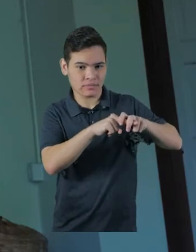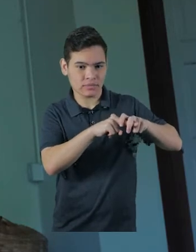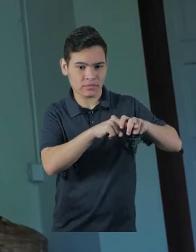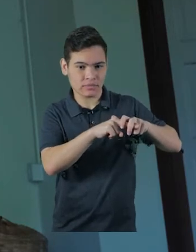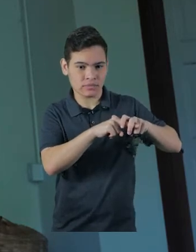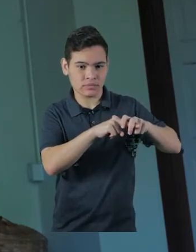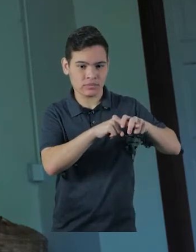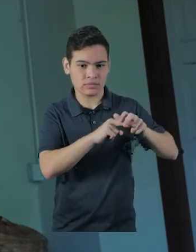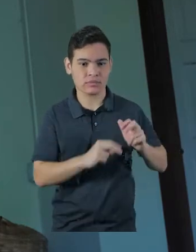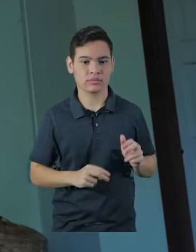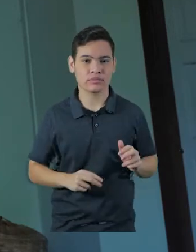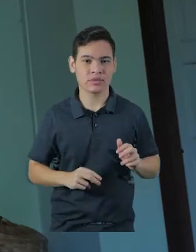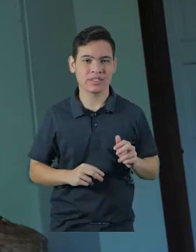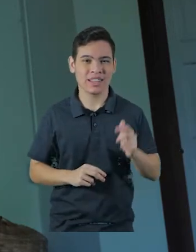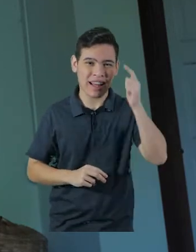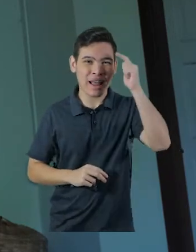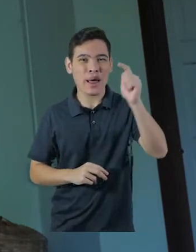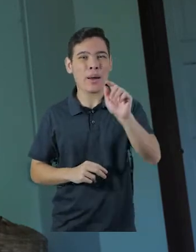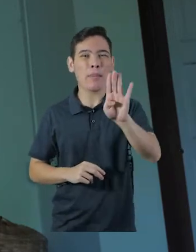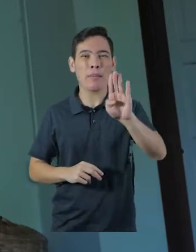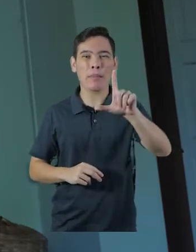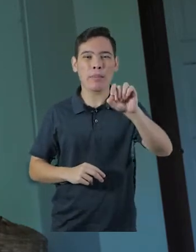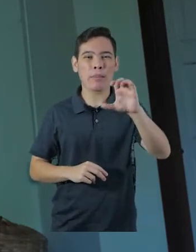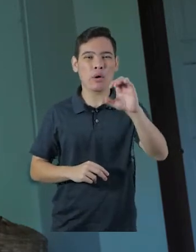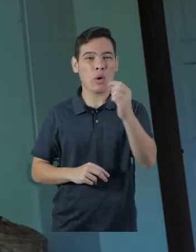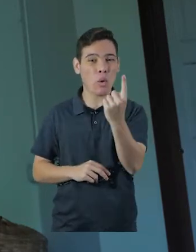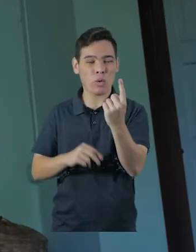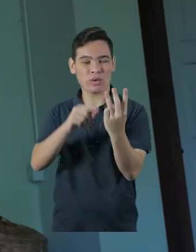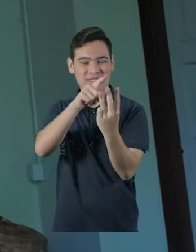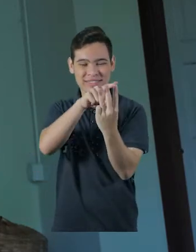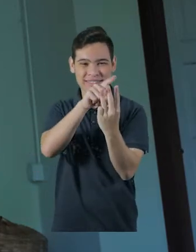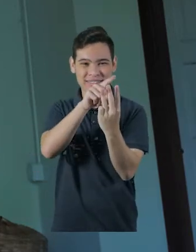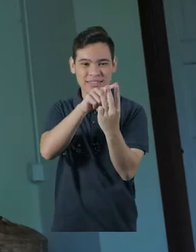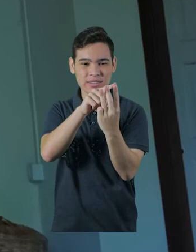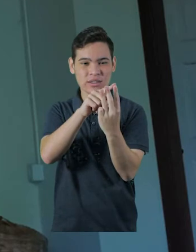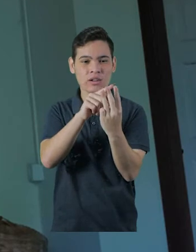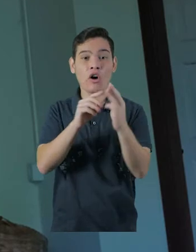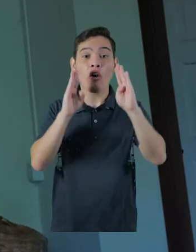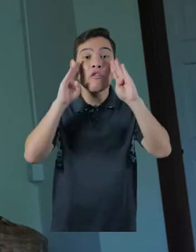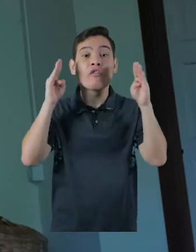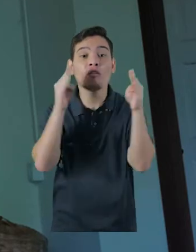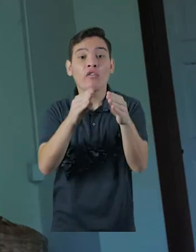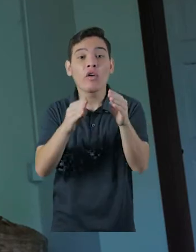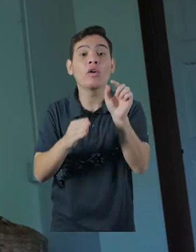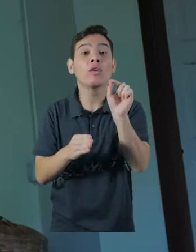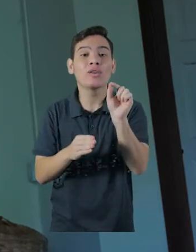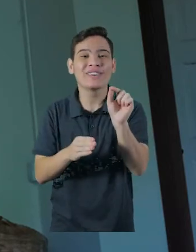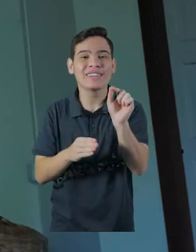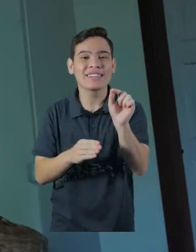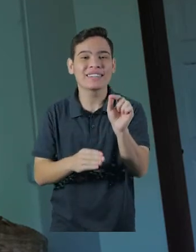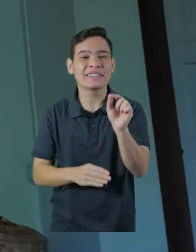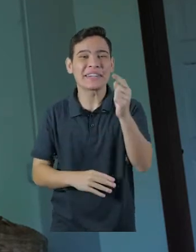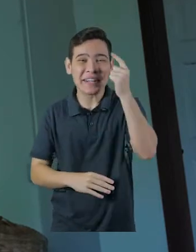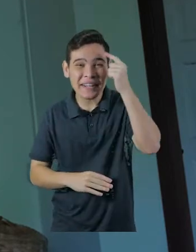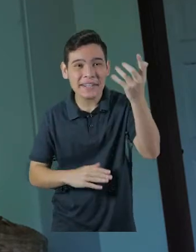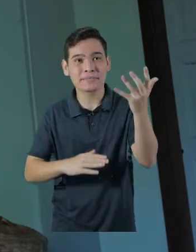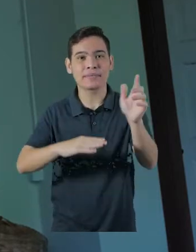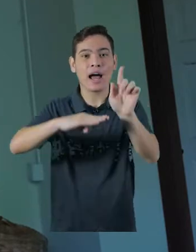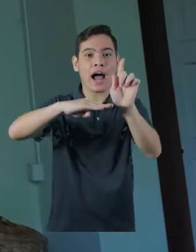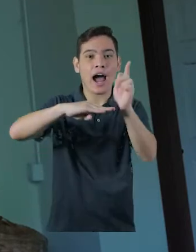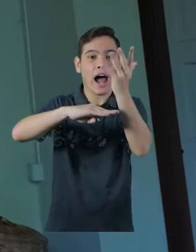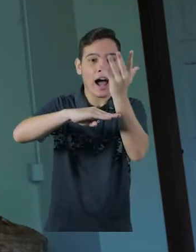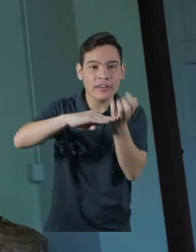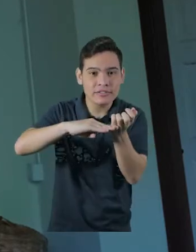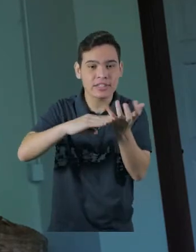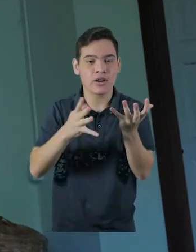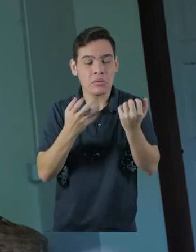eu falei no primeiro bloco, né, o foco do contato e improvisação é a fisicalidade, aspectos como o